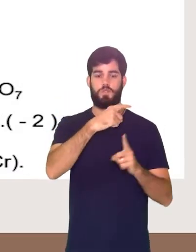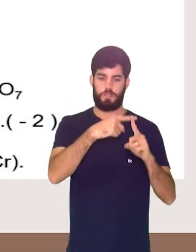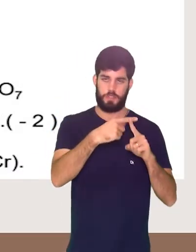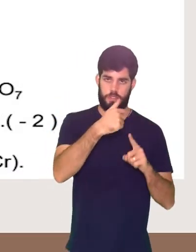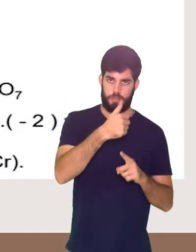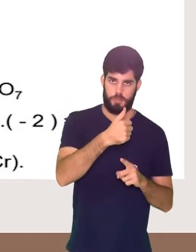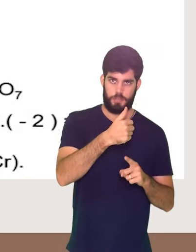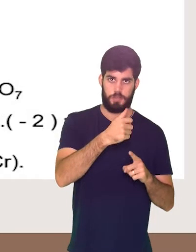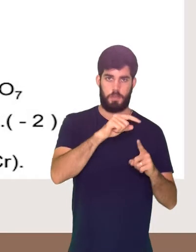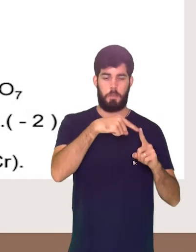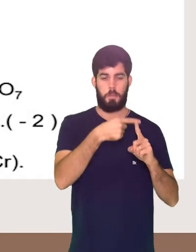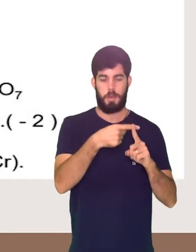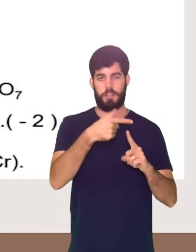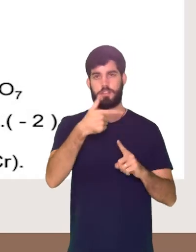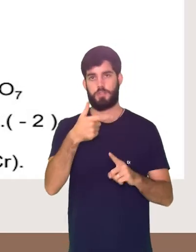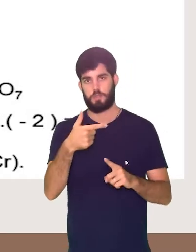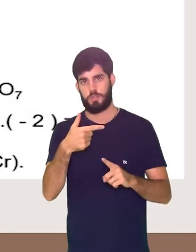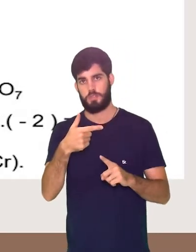2, mais